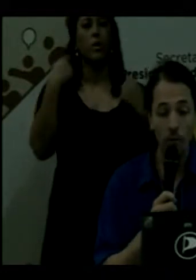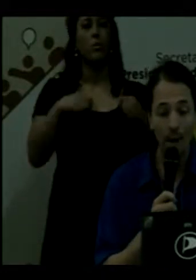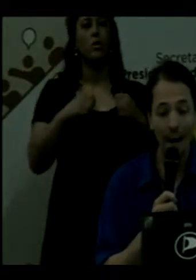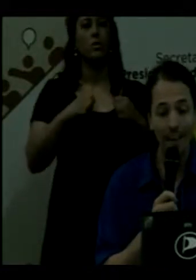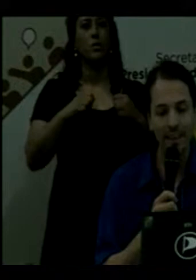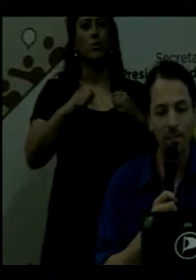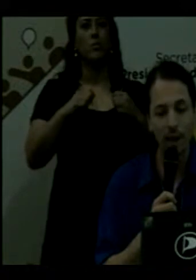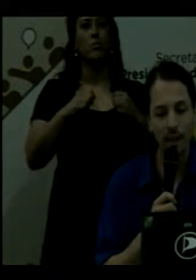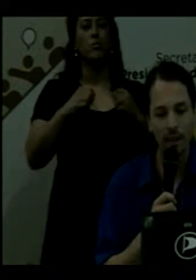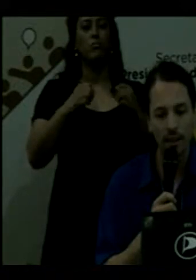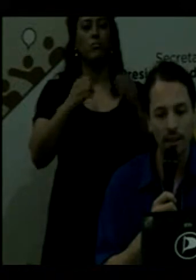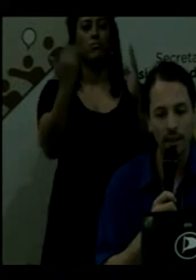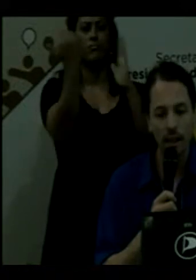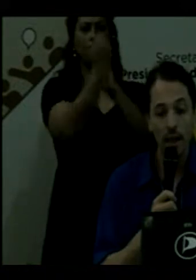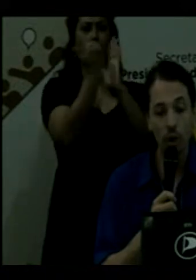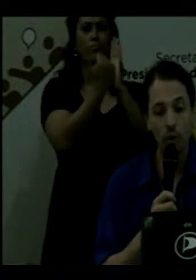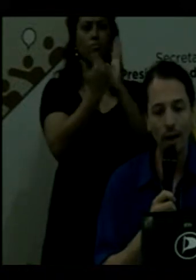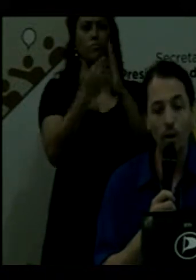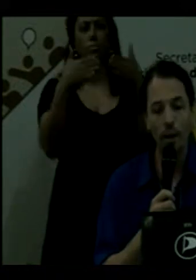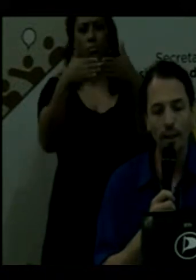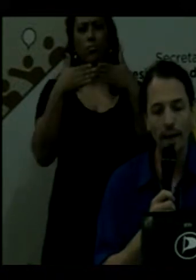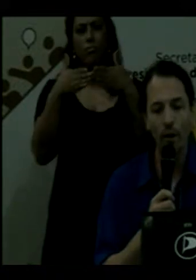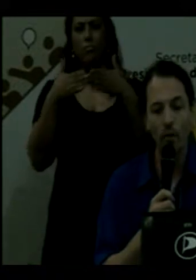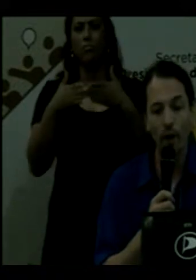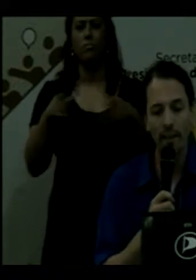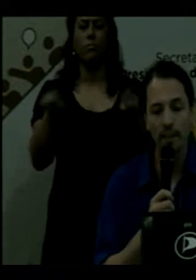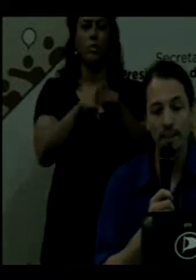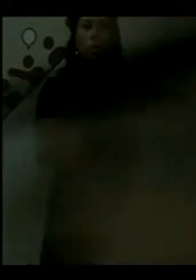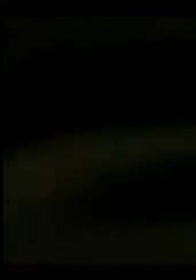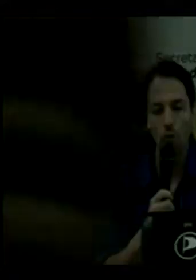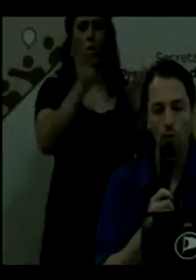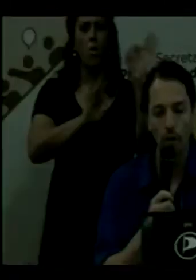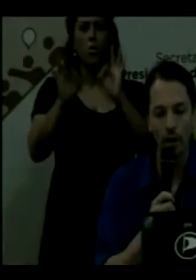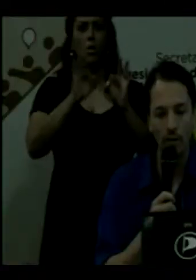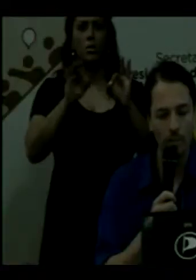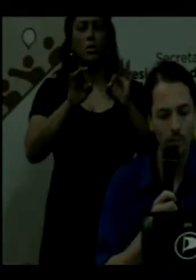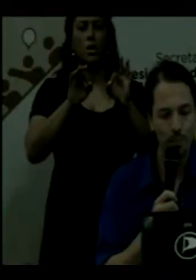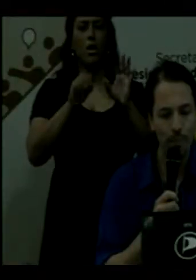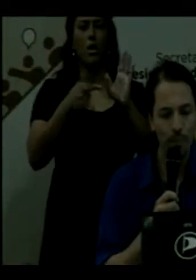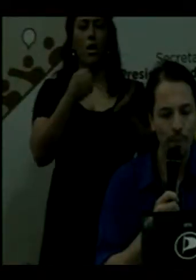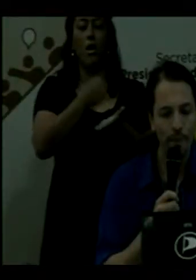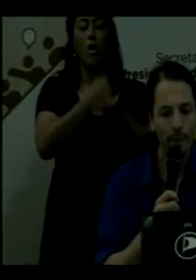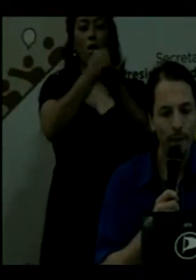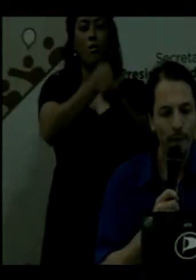e qualificar as demandas e ajudar a organizar a oferta das ações do governo.